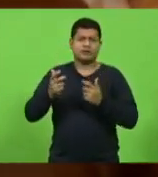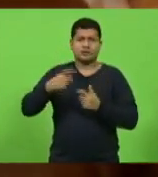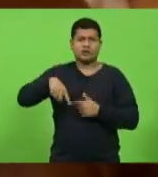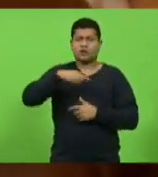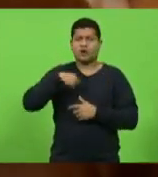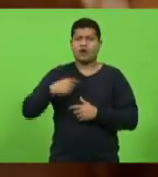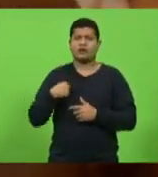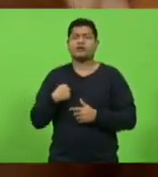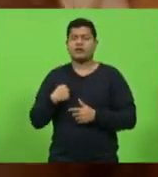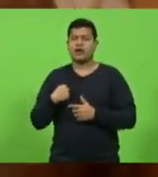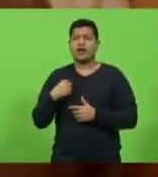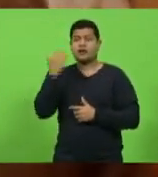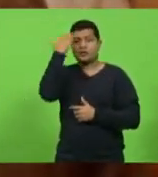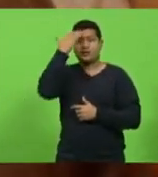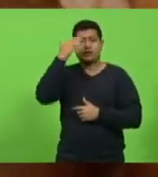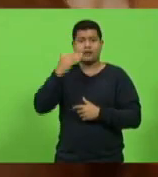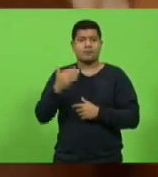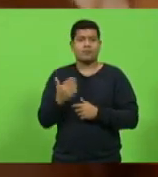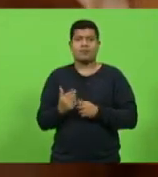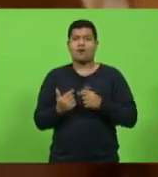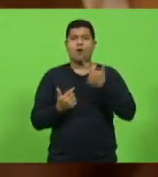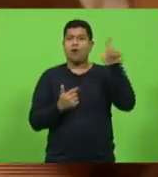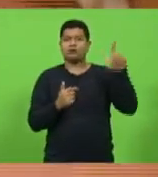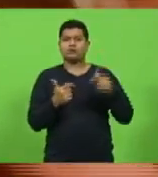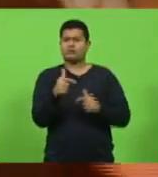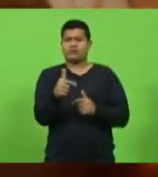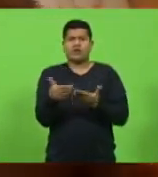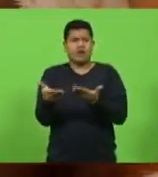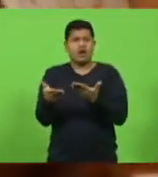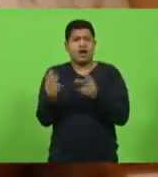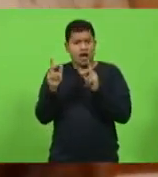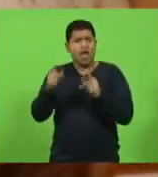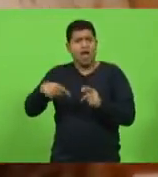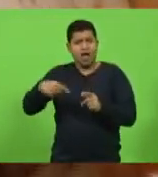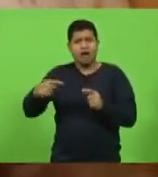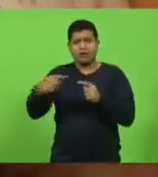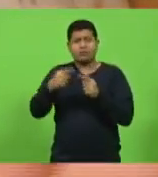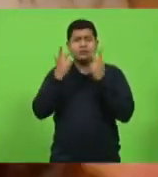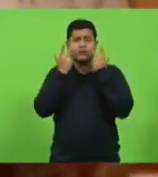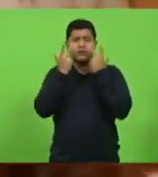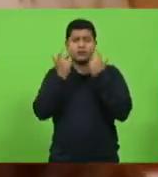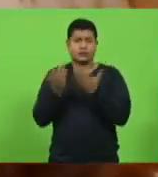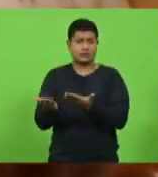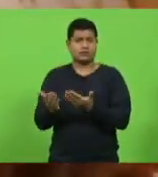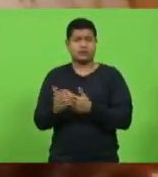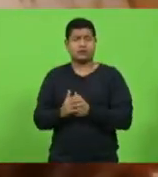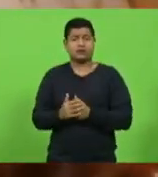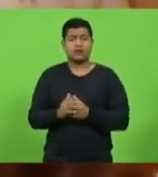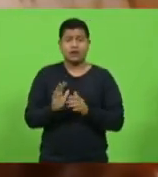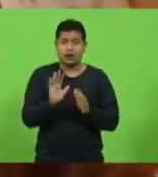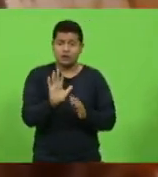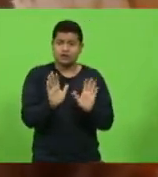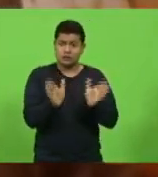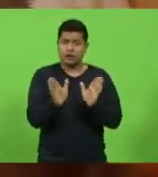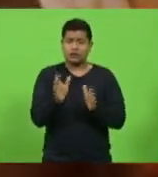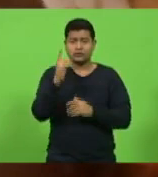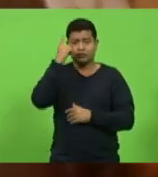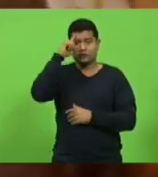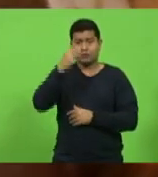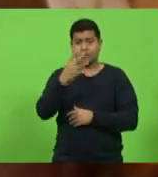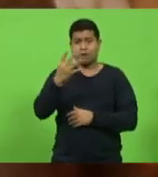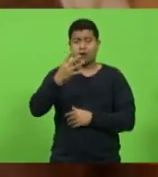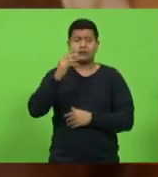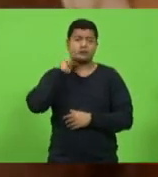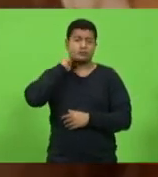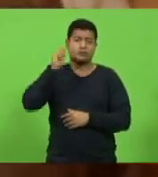forma. Então, já pago, já em 4 de abril de 2020, em mais uma